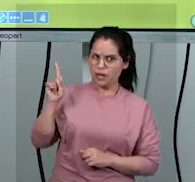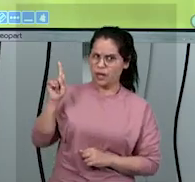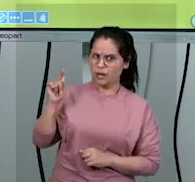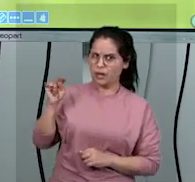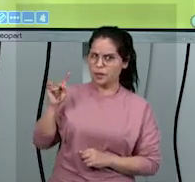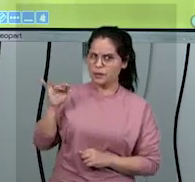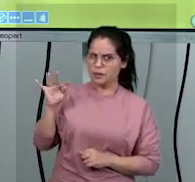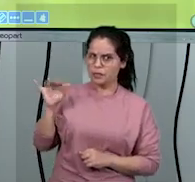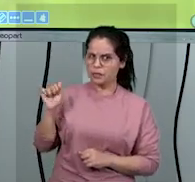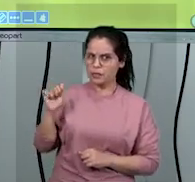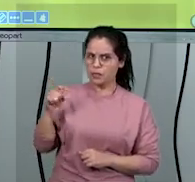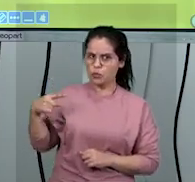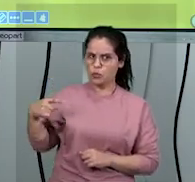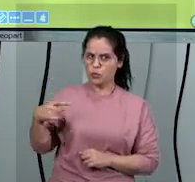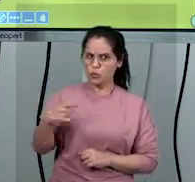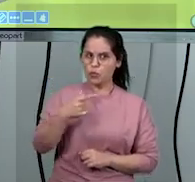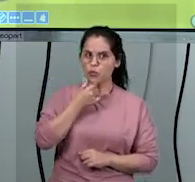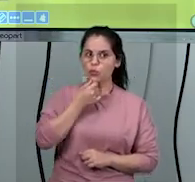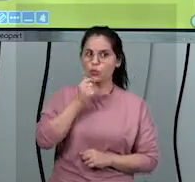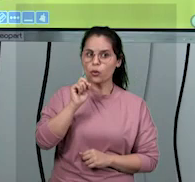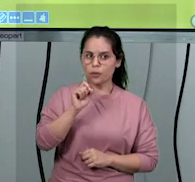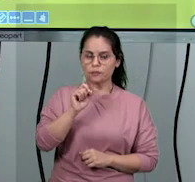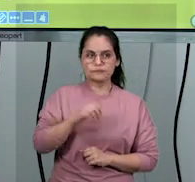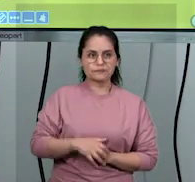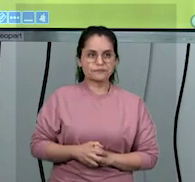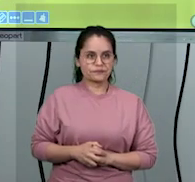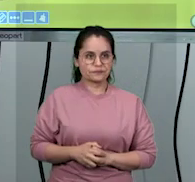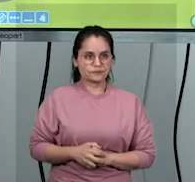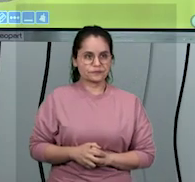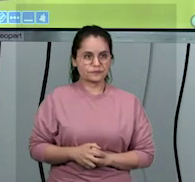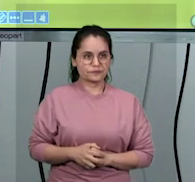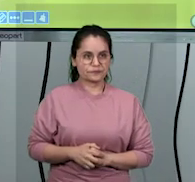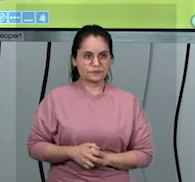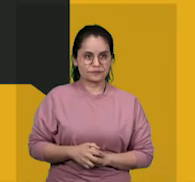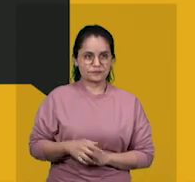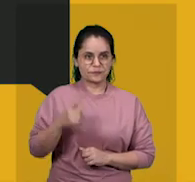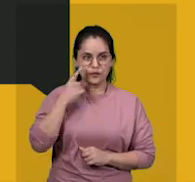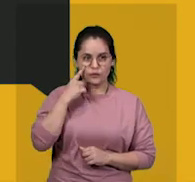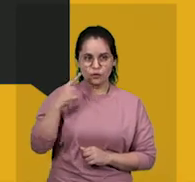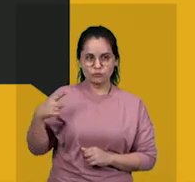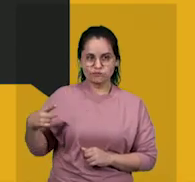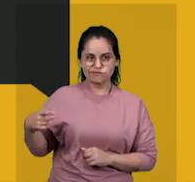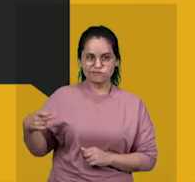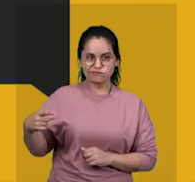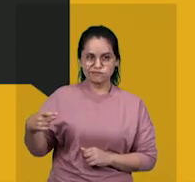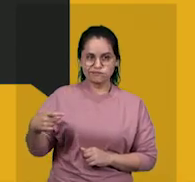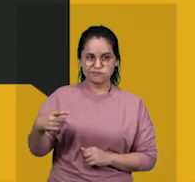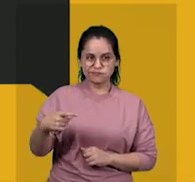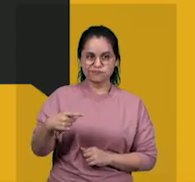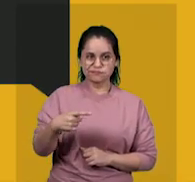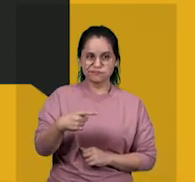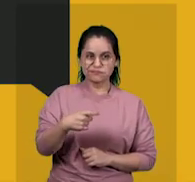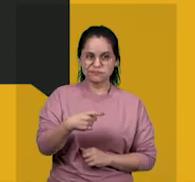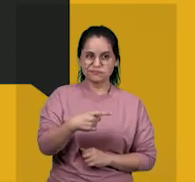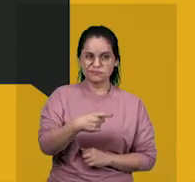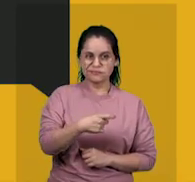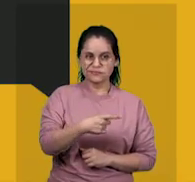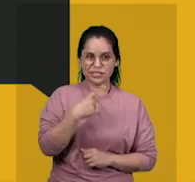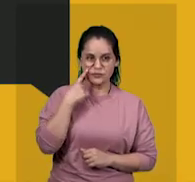gameta masculino é o espermatozoide. Ele é mais ou menos desse jeito.